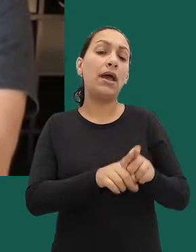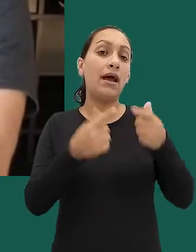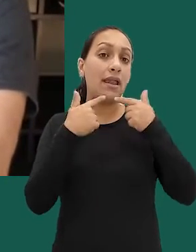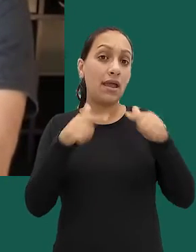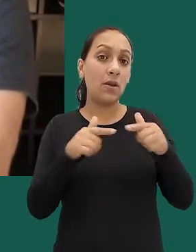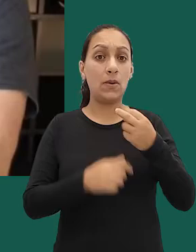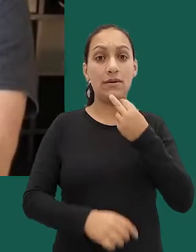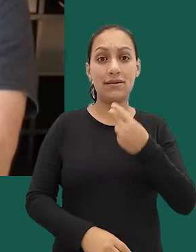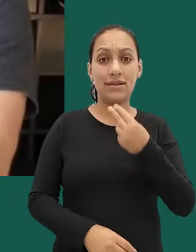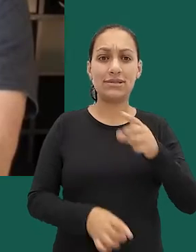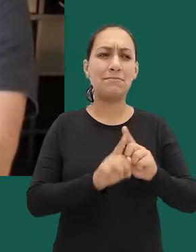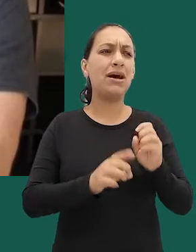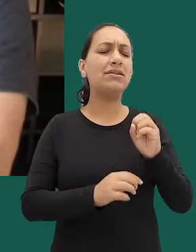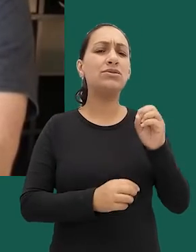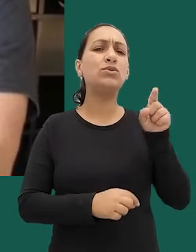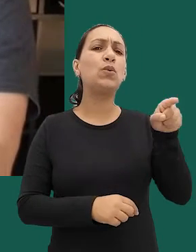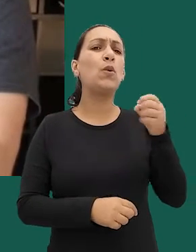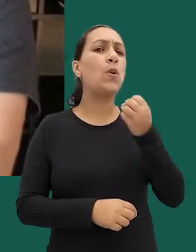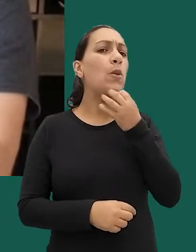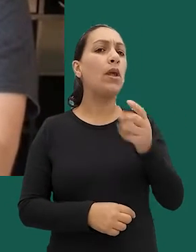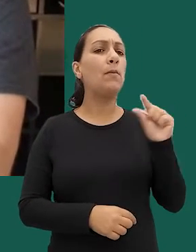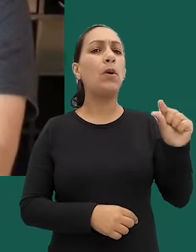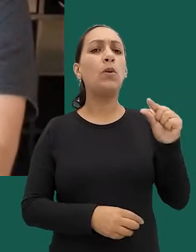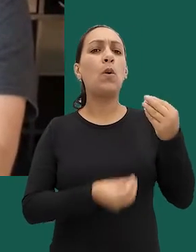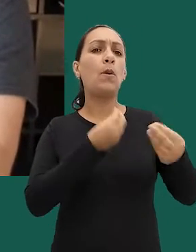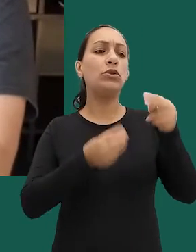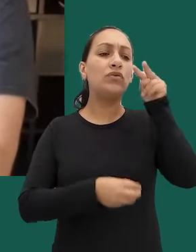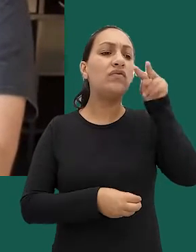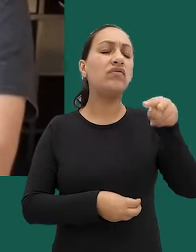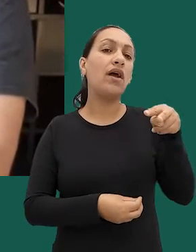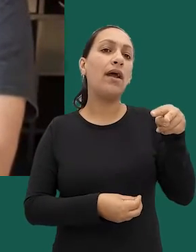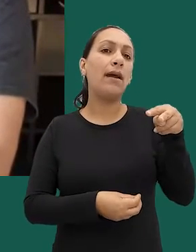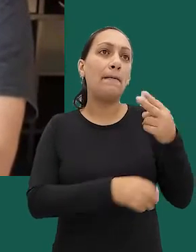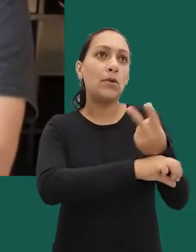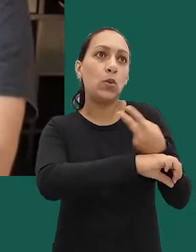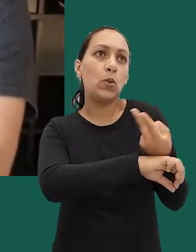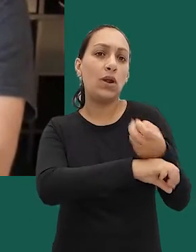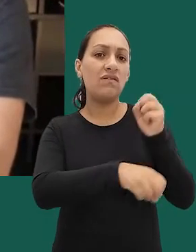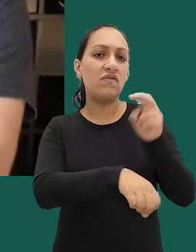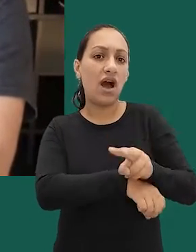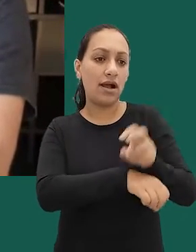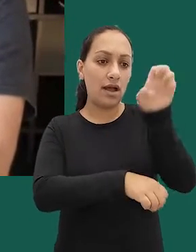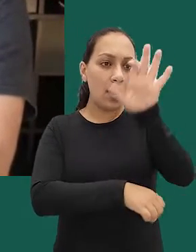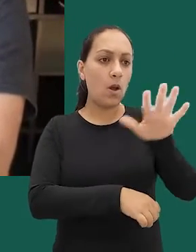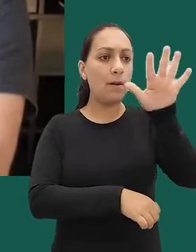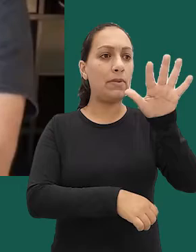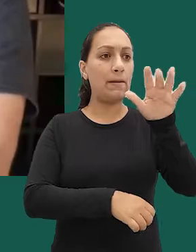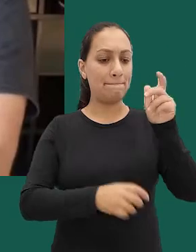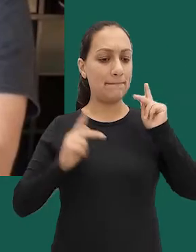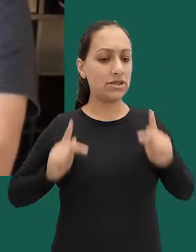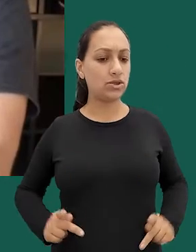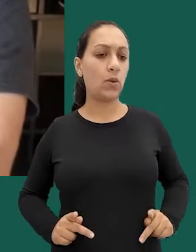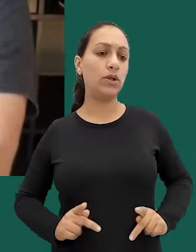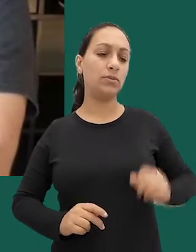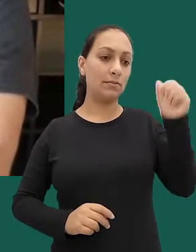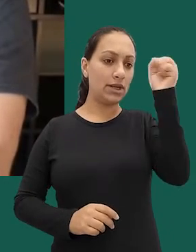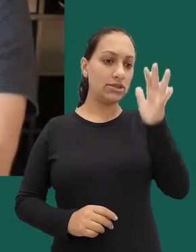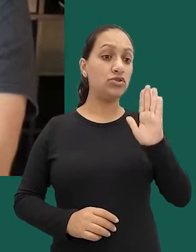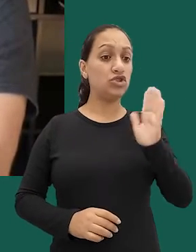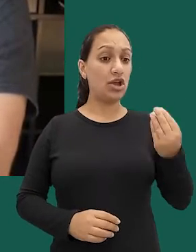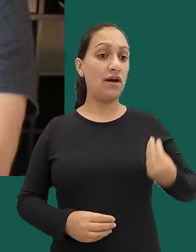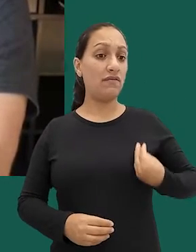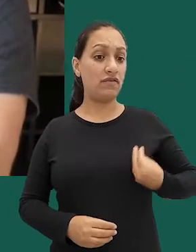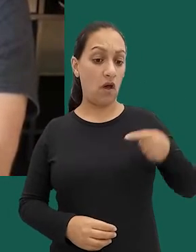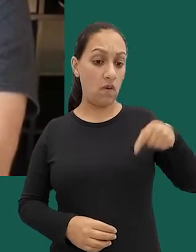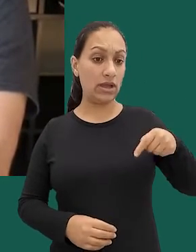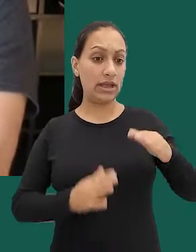enfim, mas se tu puder contar um pouquinho como é que tu enxerga esse processo de busca de vagas na Europa, seja para o brasileiro que já está aqui, que quer se estabelecer